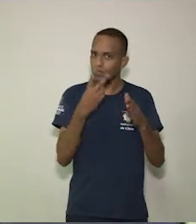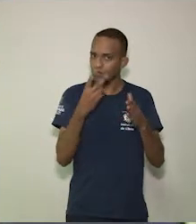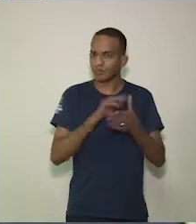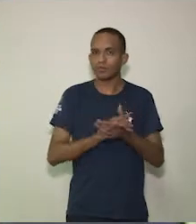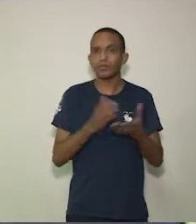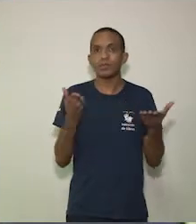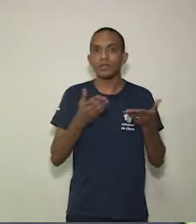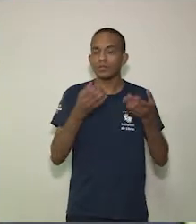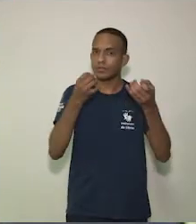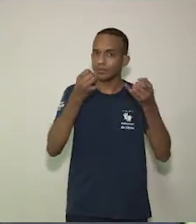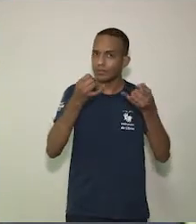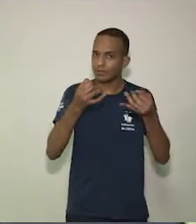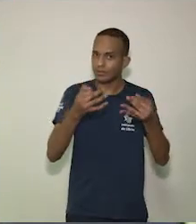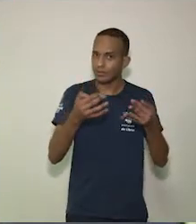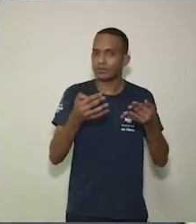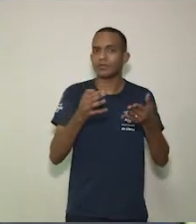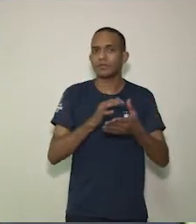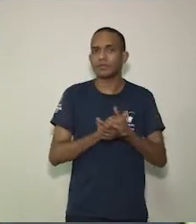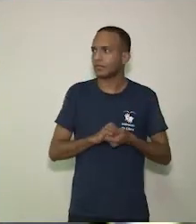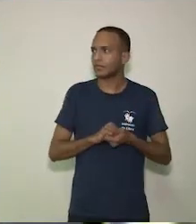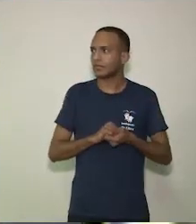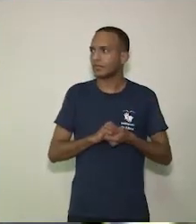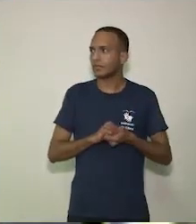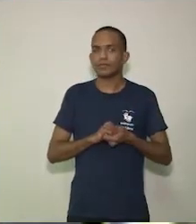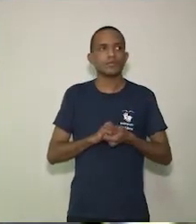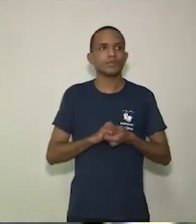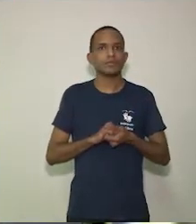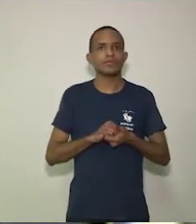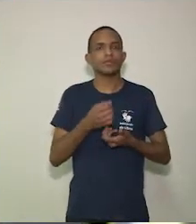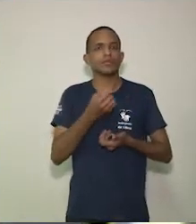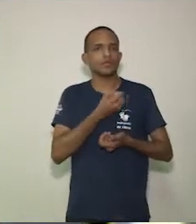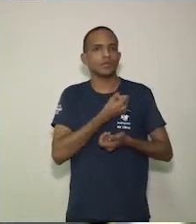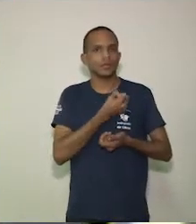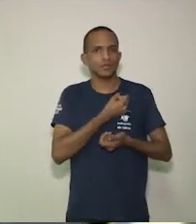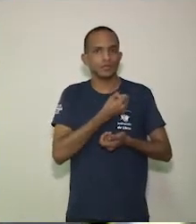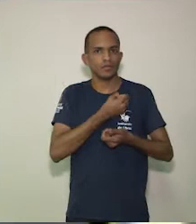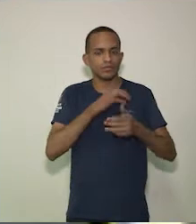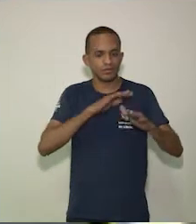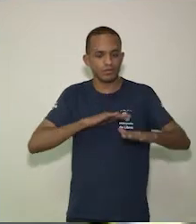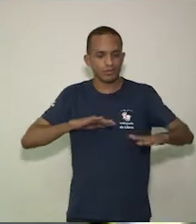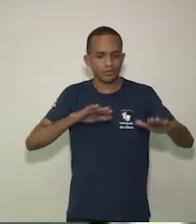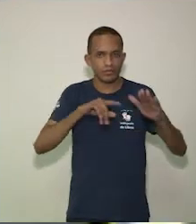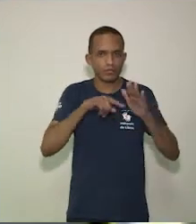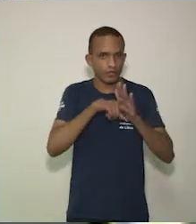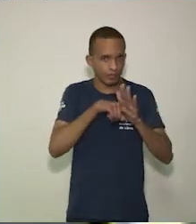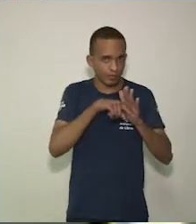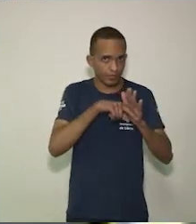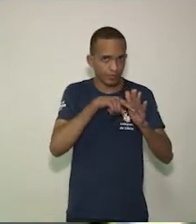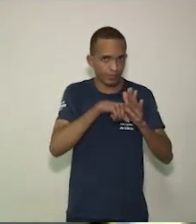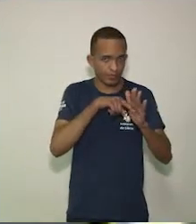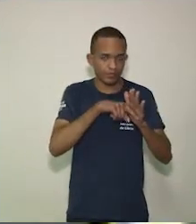para a apresentação entrar, por favor. Dados gerais da pesquisa,